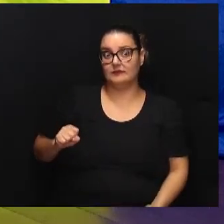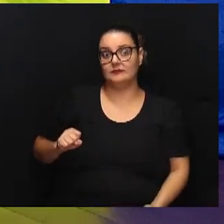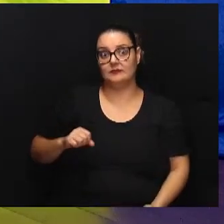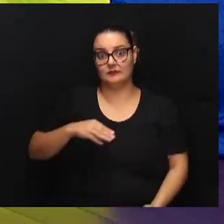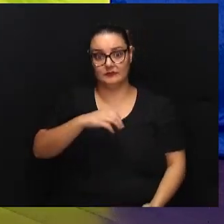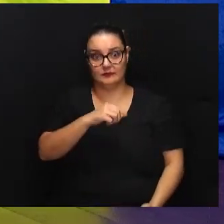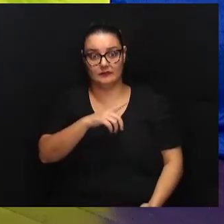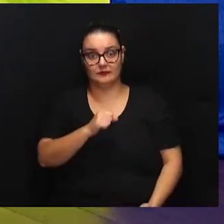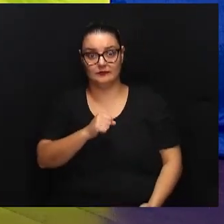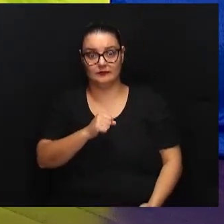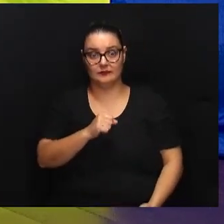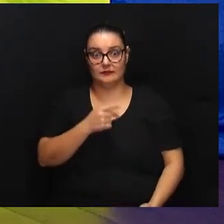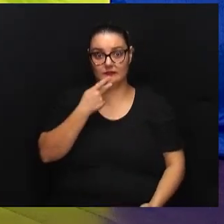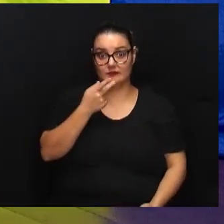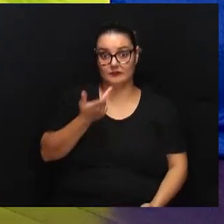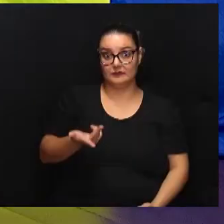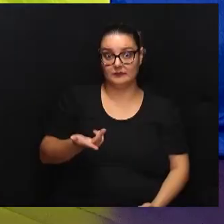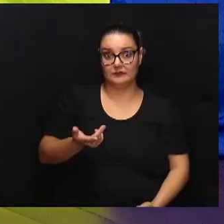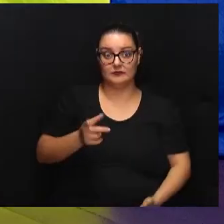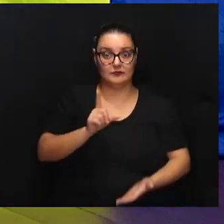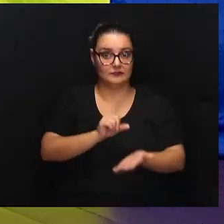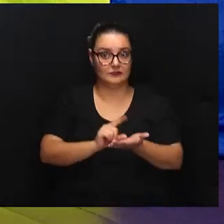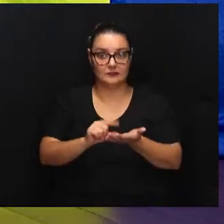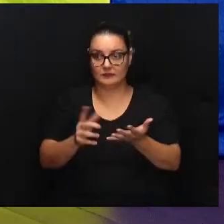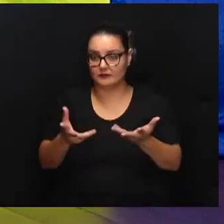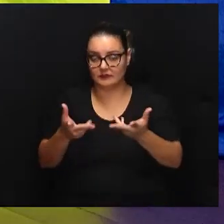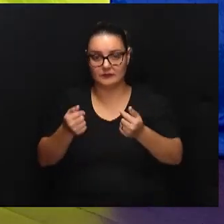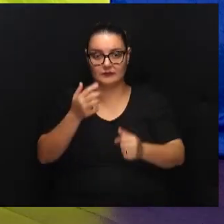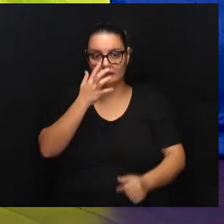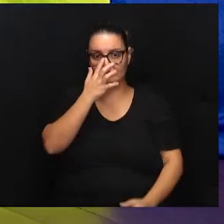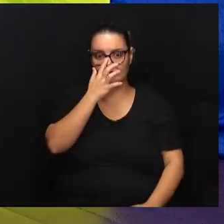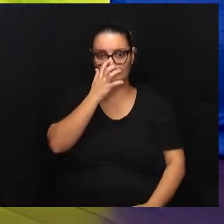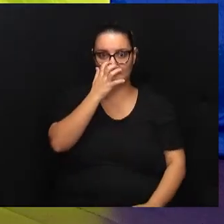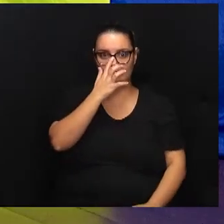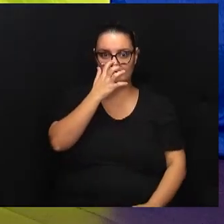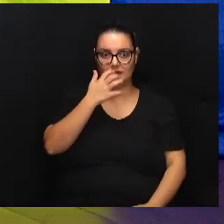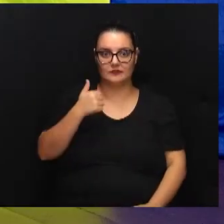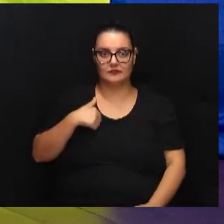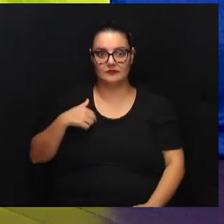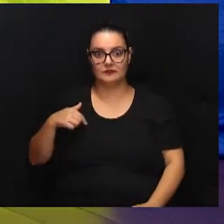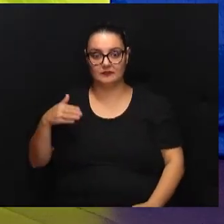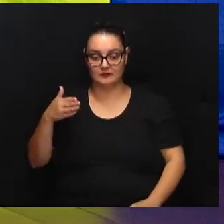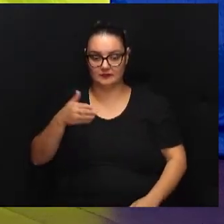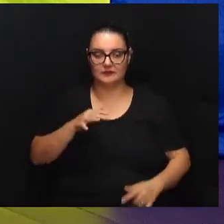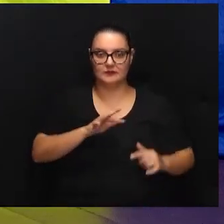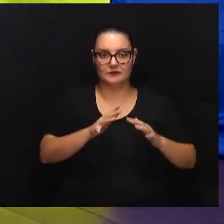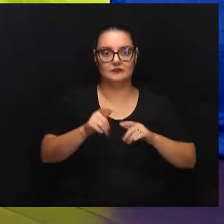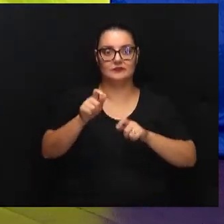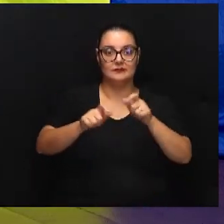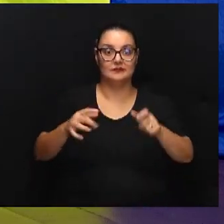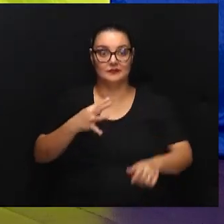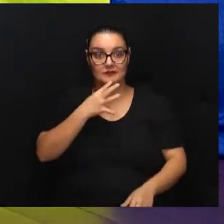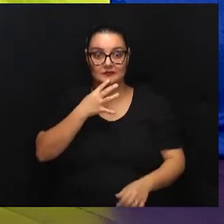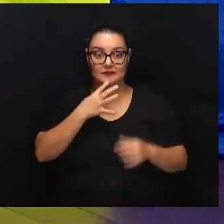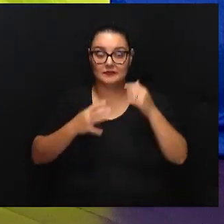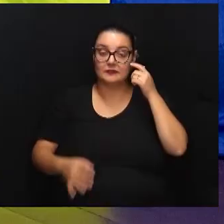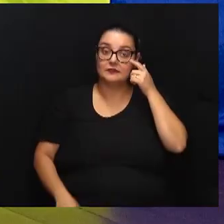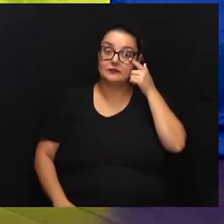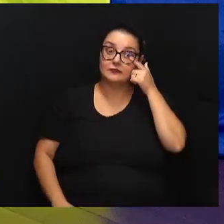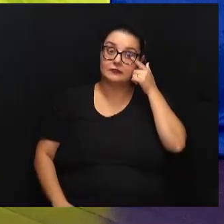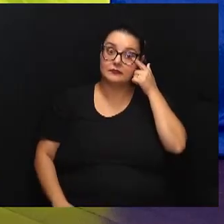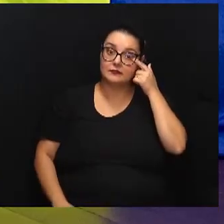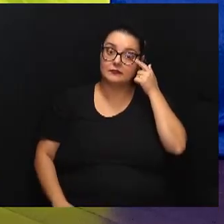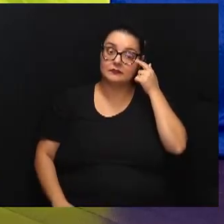Moleca, Movimento Lésbico de Campinas, e eu já fiquei curiosa, e o artigo era lindo, e falei, vou na parada para conhecer